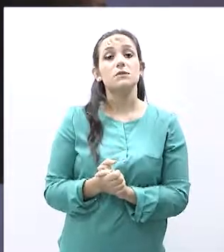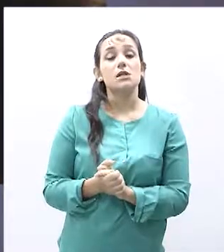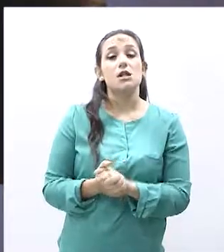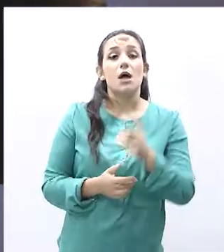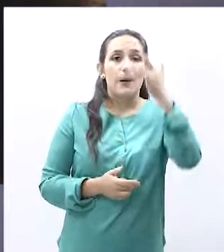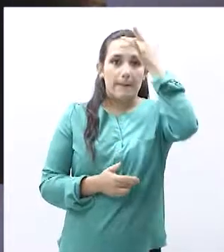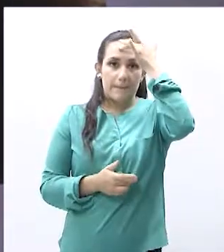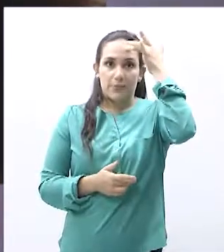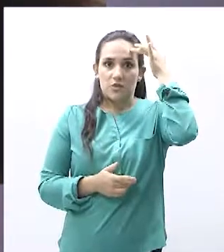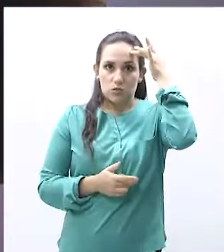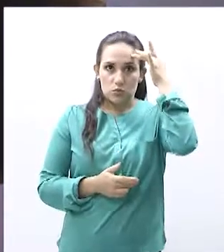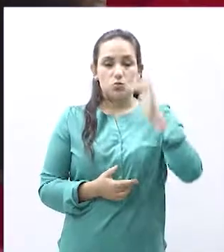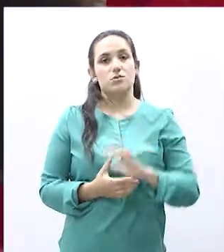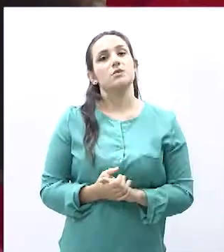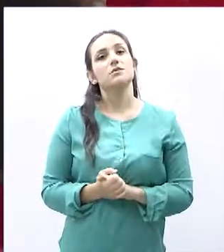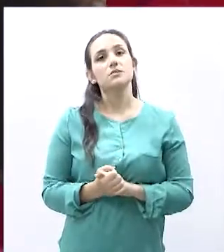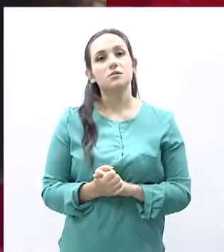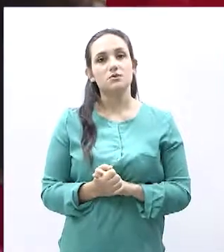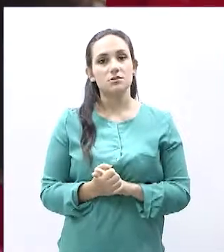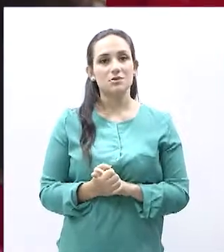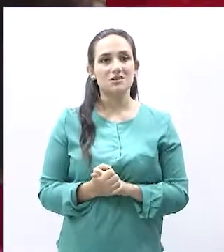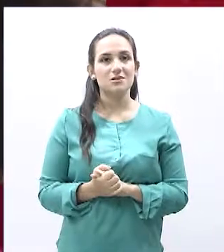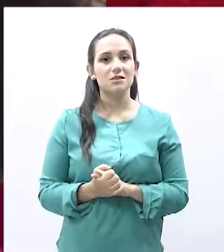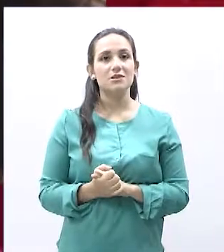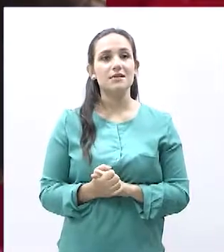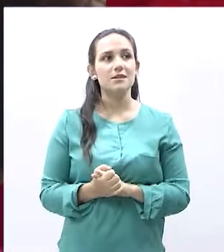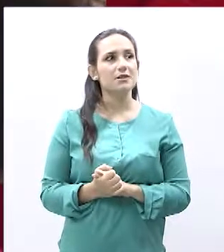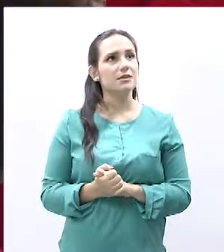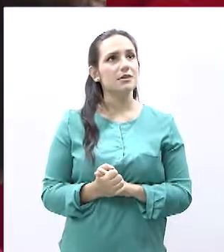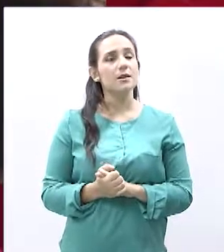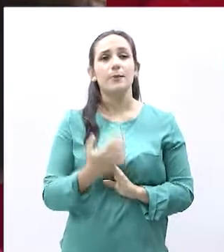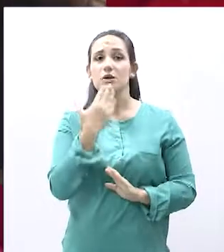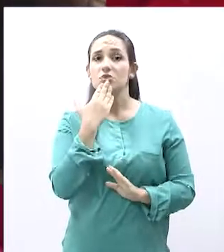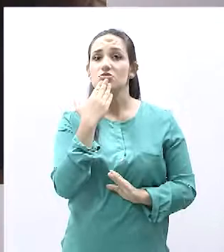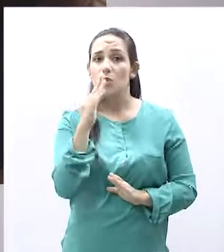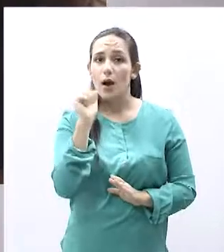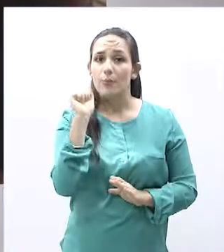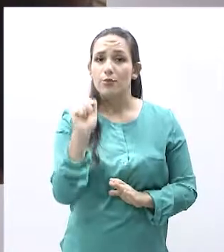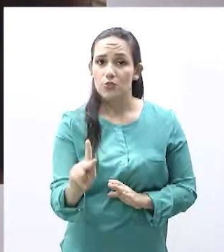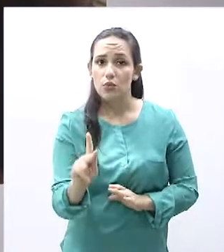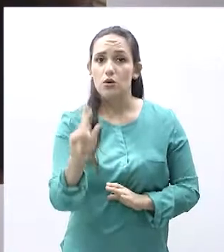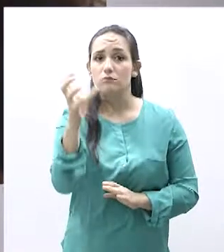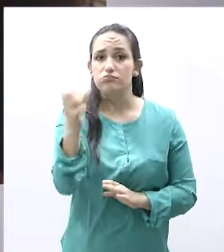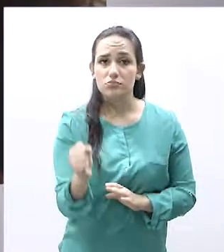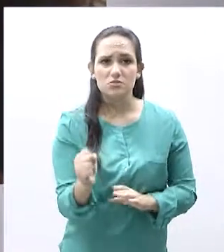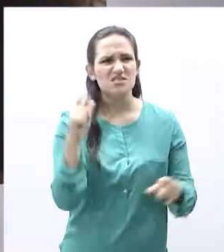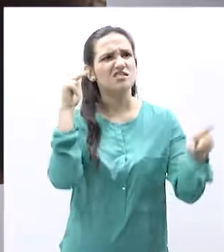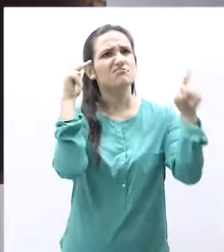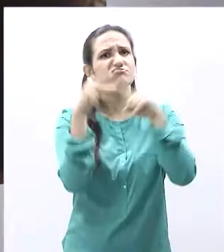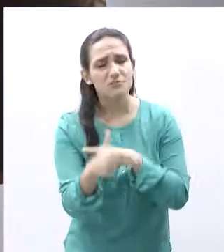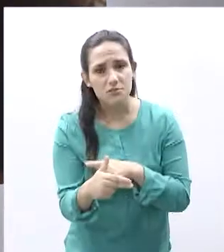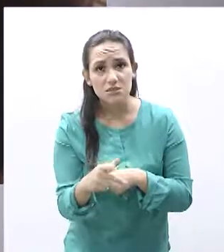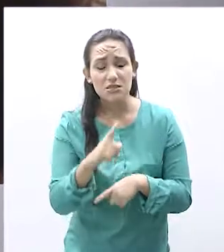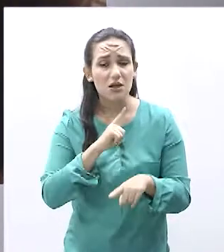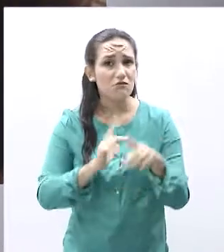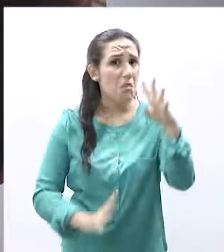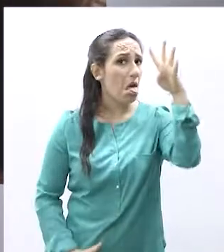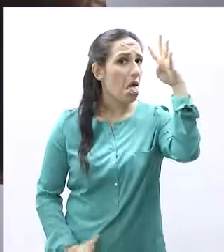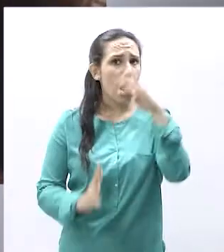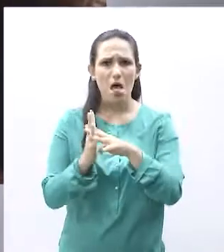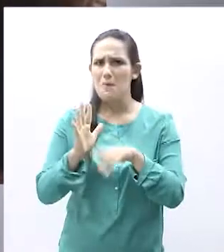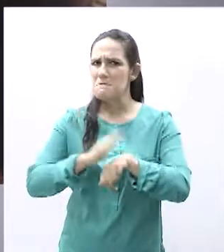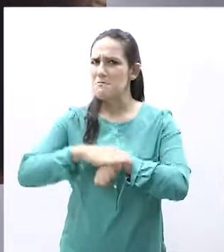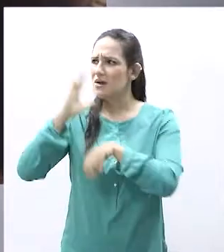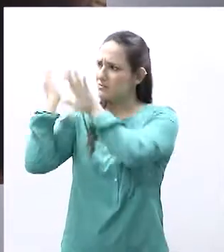beneficiários que tiveram aí os serviços negados, os seus pedidos negados, fato que bateu recorde dos